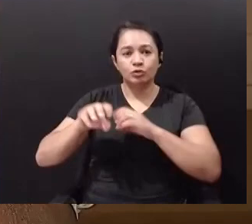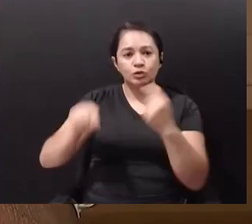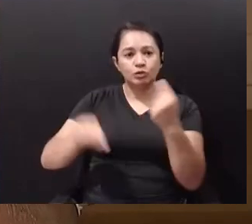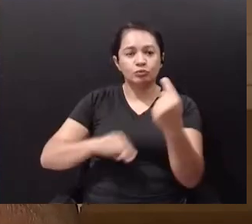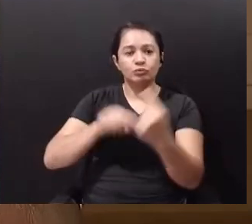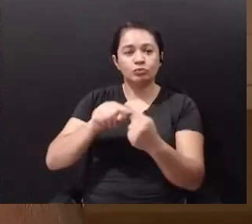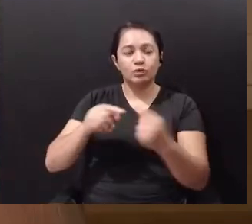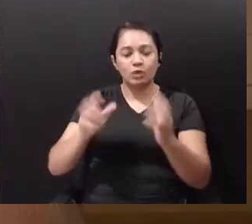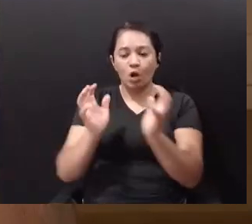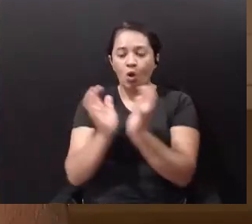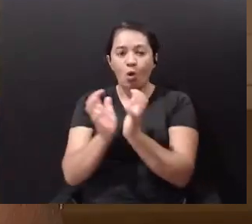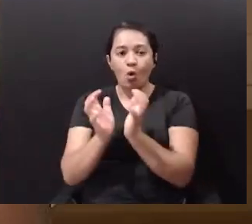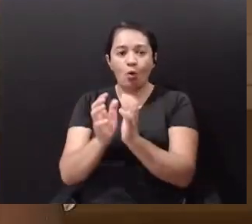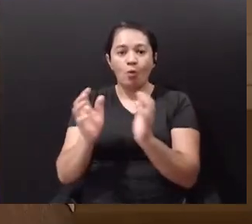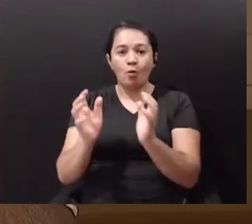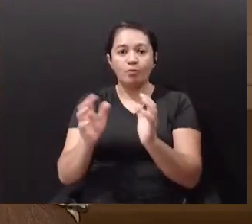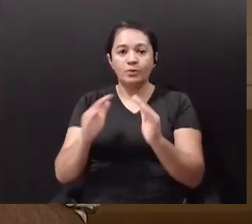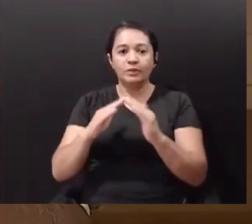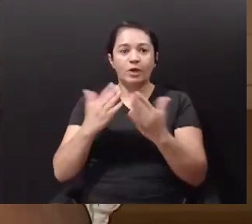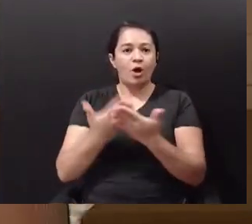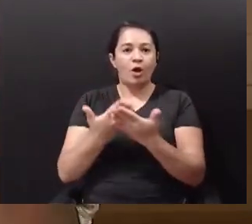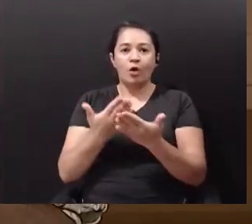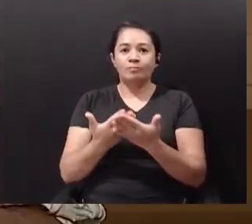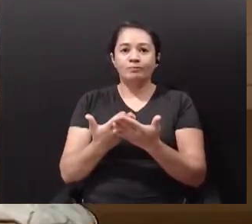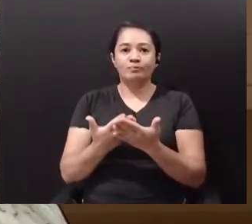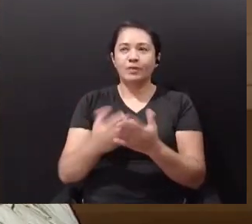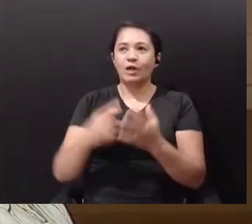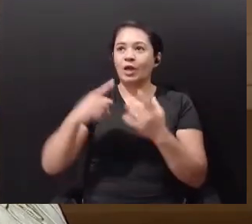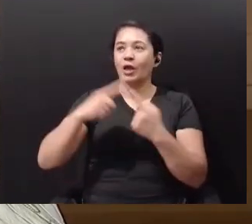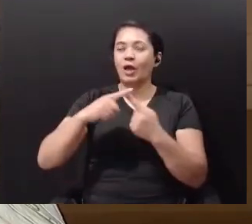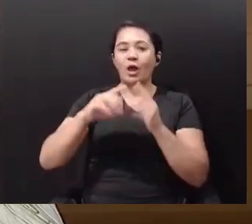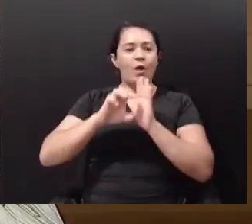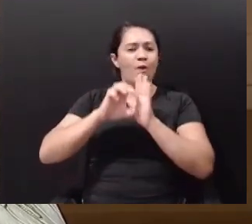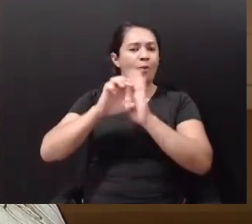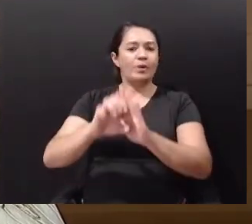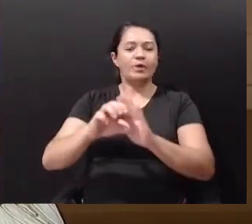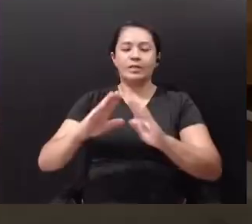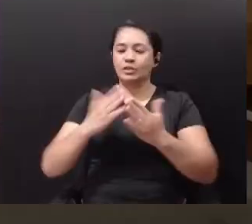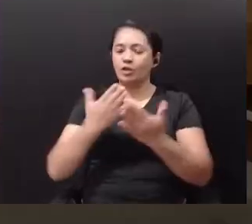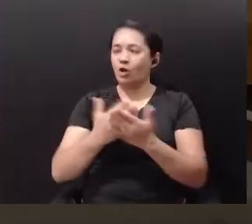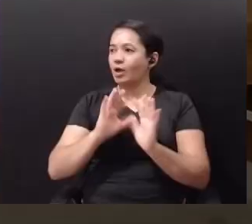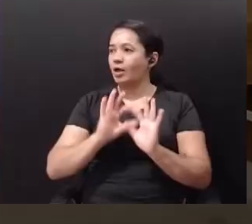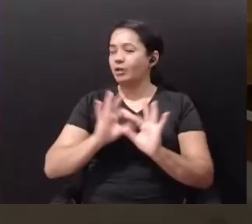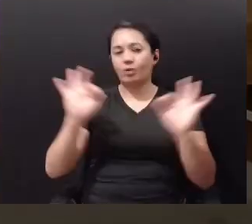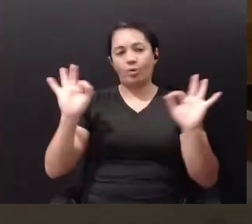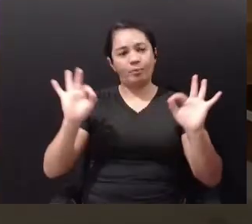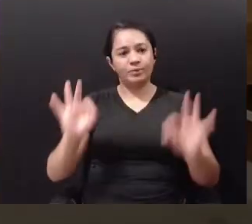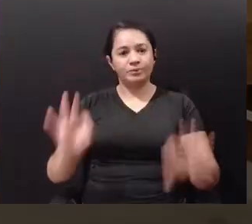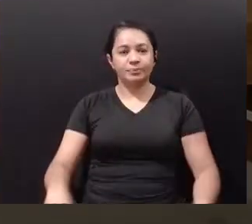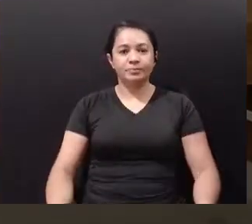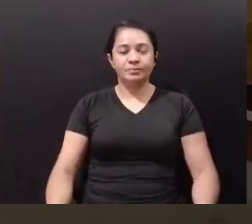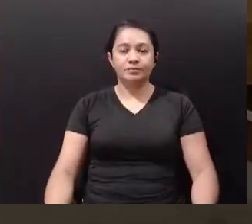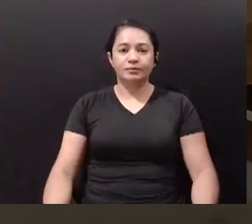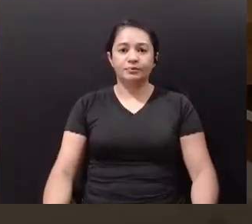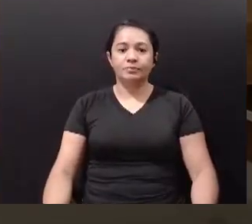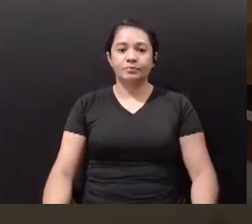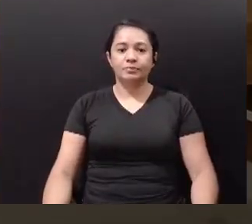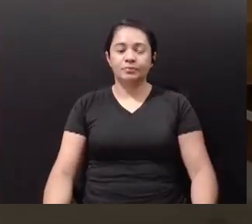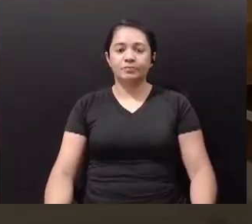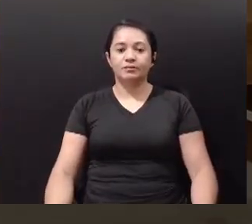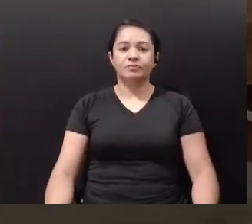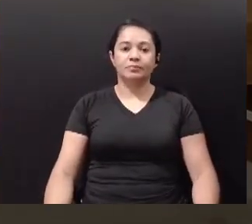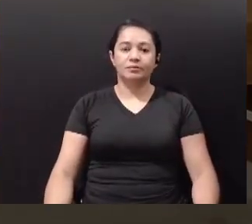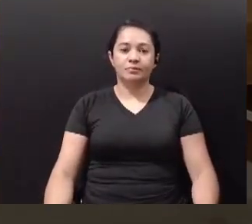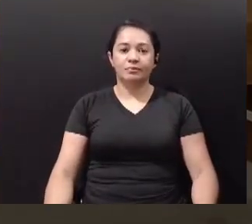era assim um modelo, uma escola modelar, como a gente diz. O intendente, ele teve o papel de